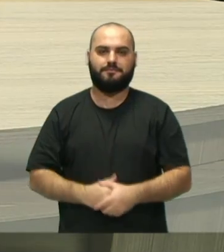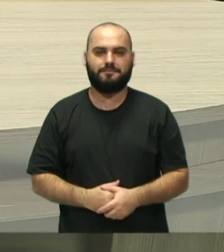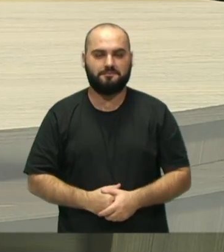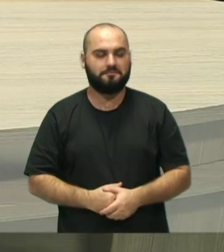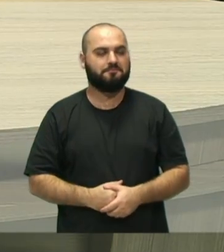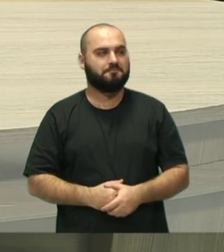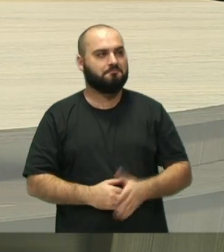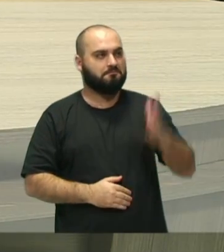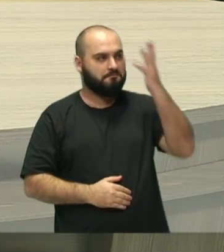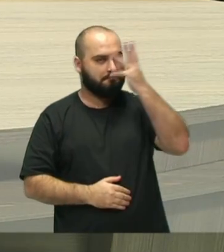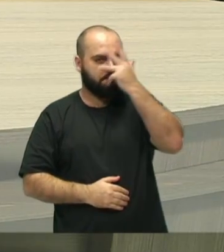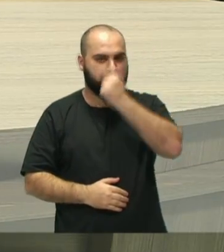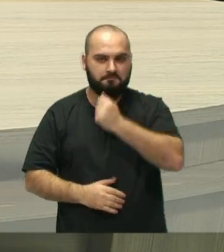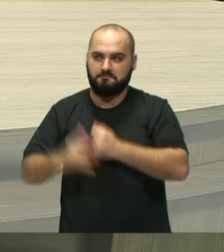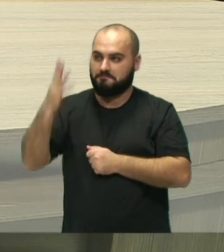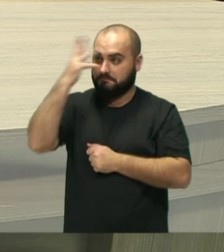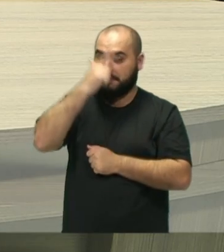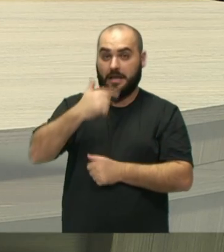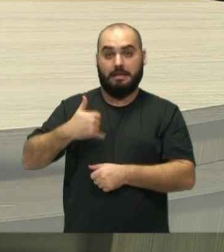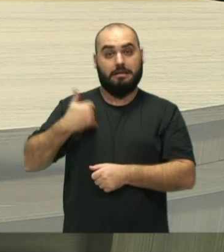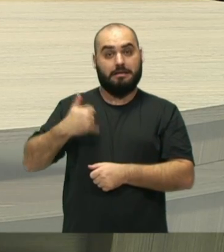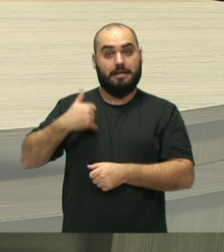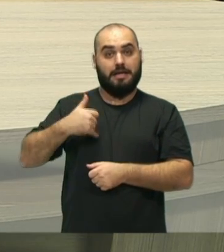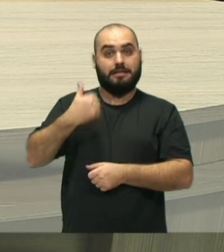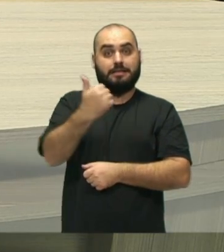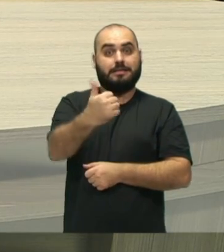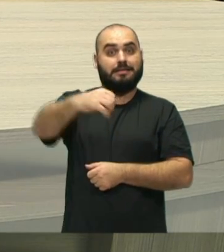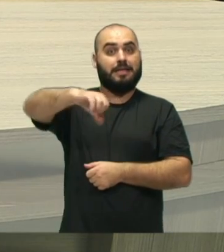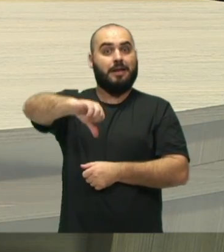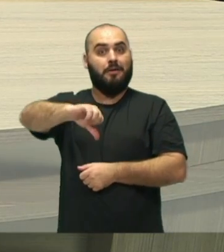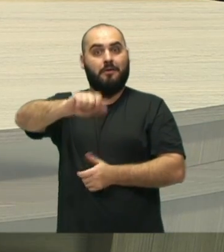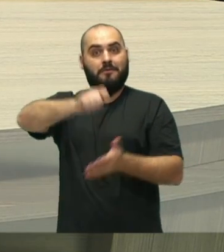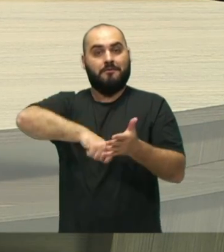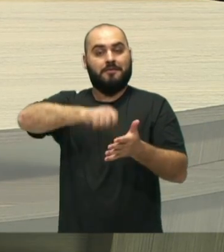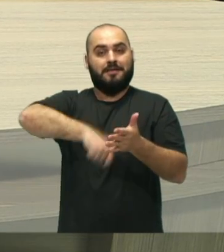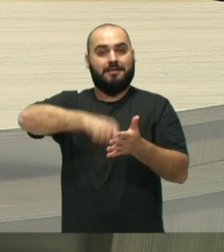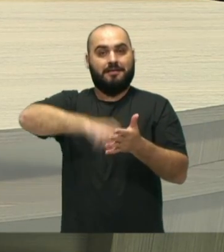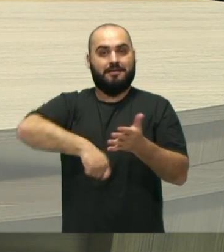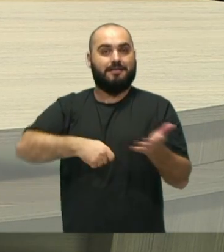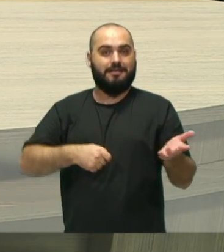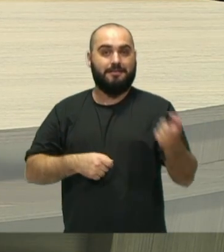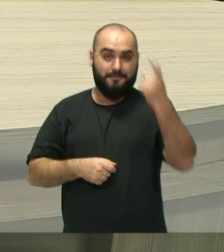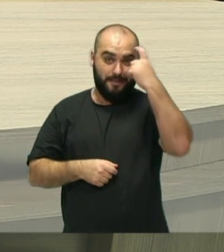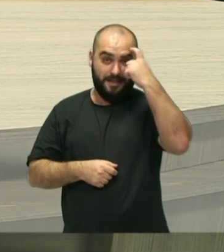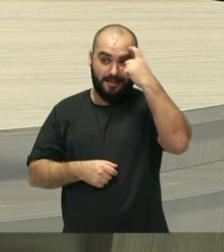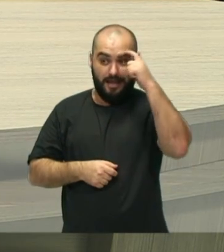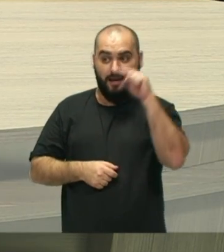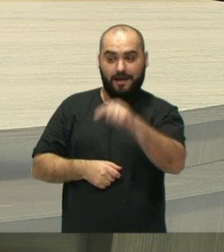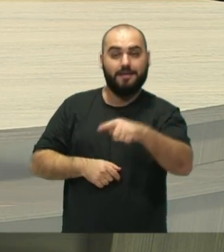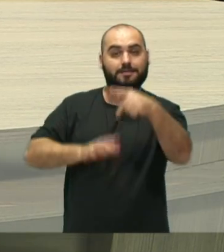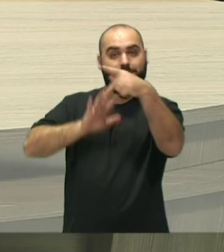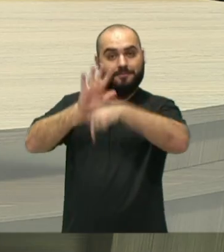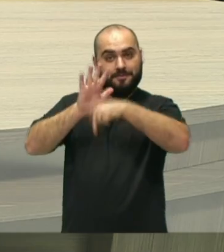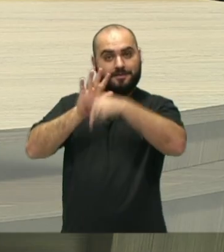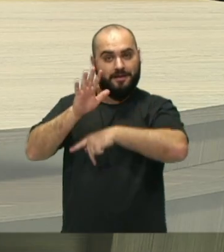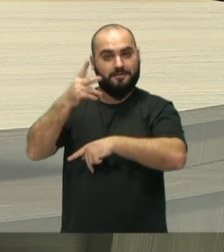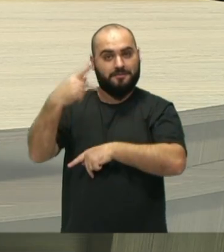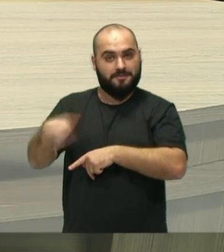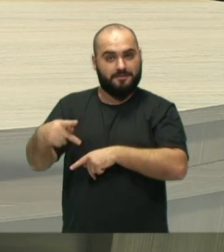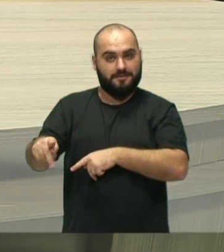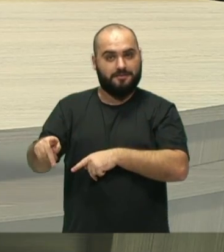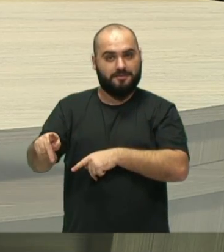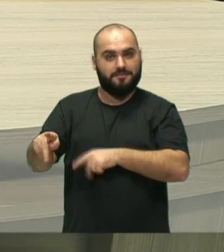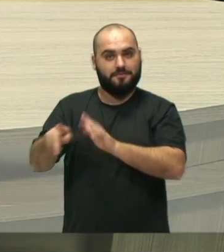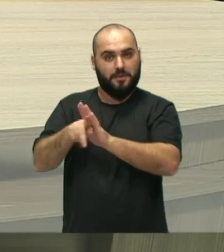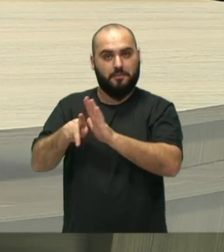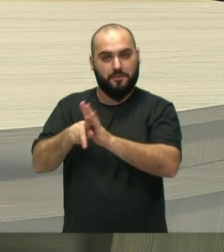Que Mas lindo, eu tinha Elis. 19 anos quando escrevi, né? Então foi pensado para esse projeto por causa da casa.